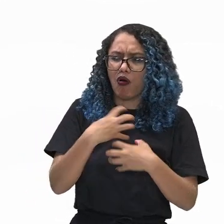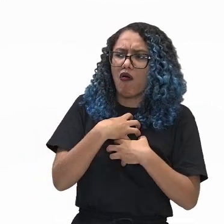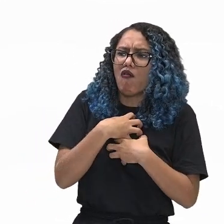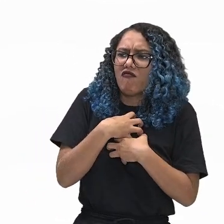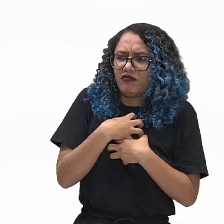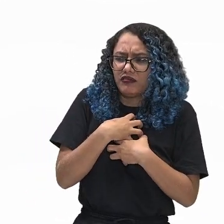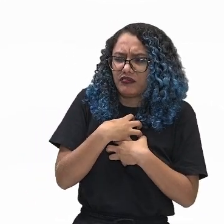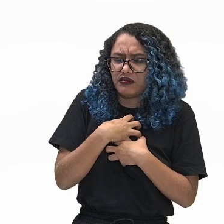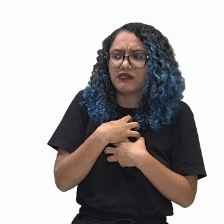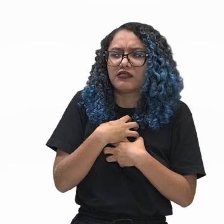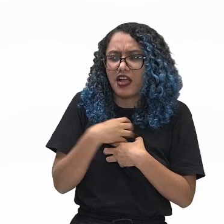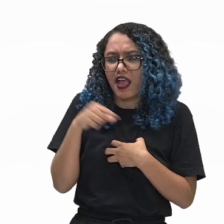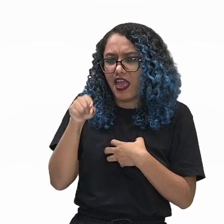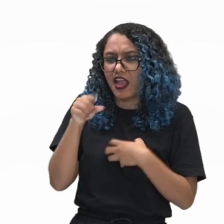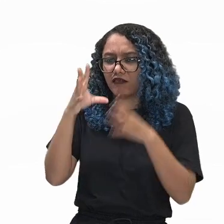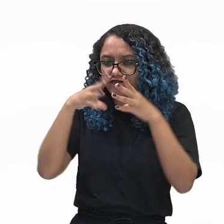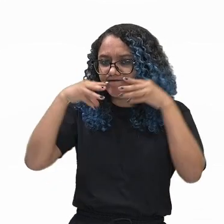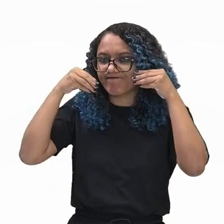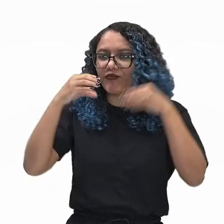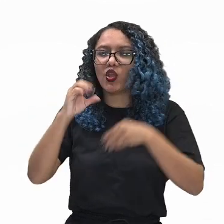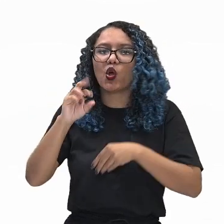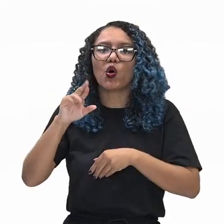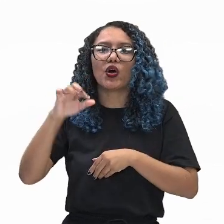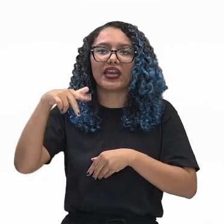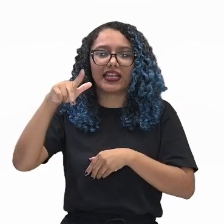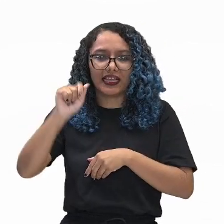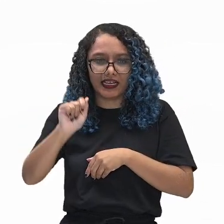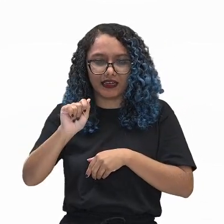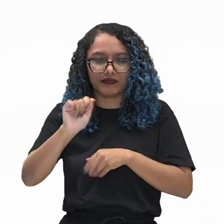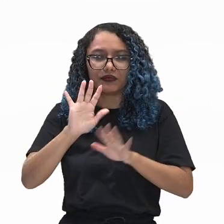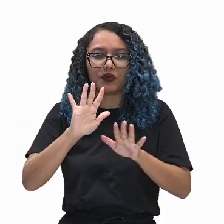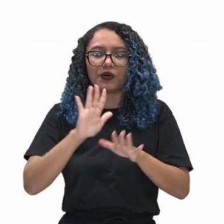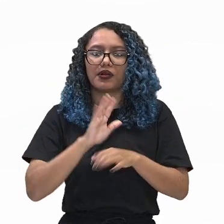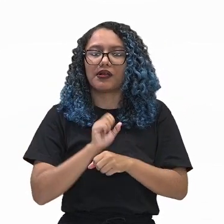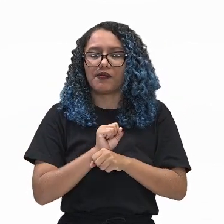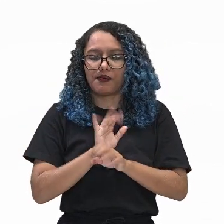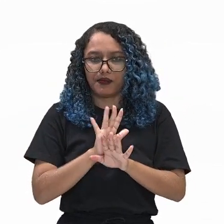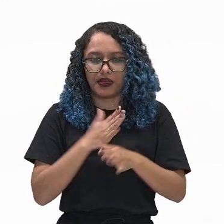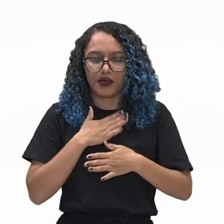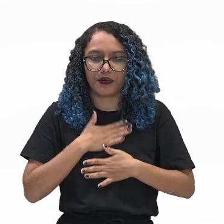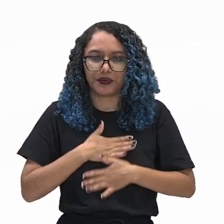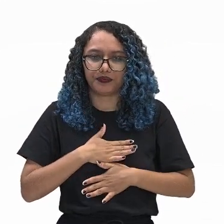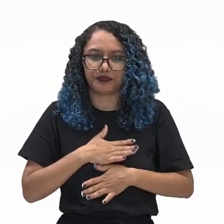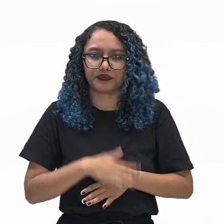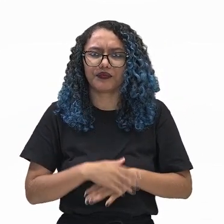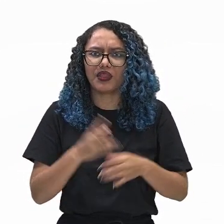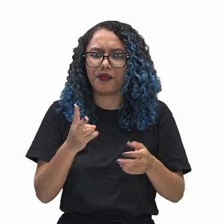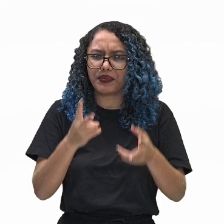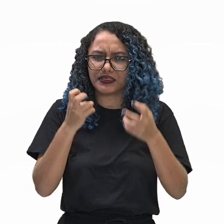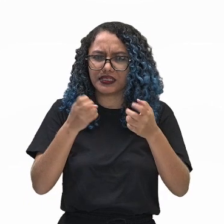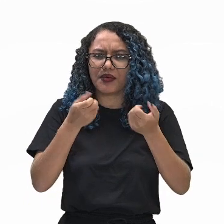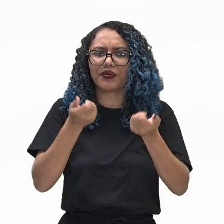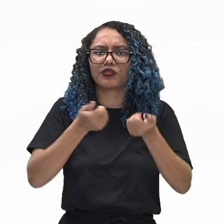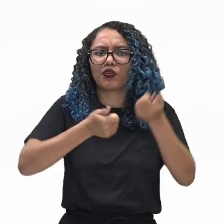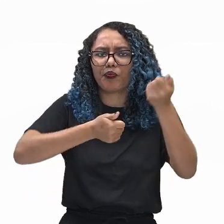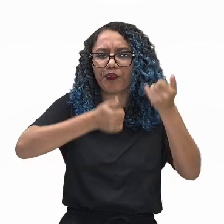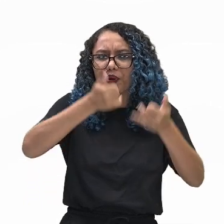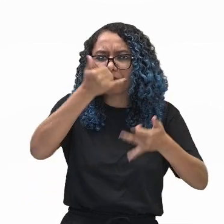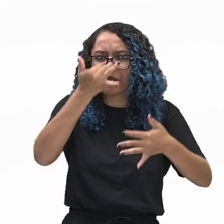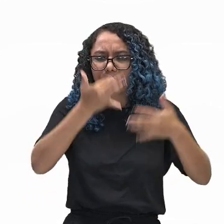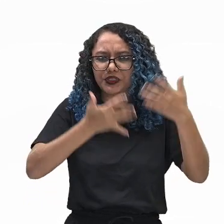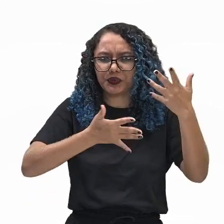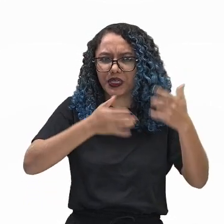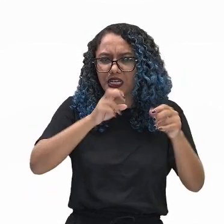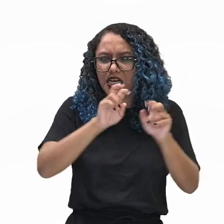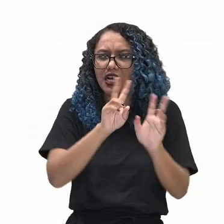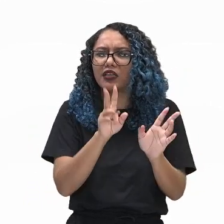é o Coringa. Então, uma pausa aí só para nós entendermos o primeiro momento. Perceba que eu vou fazendo uma descrição a respeito aí de um